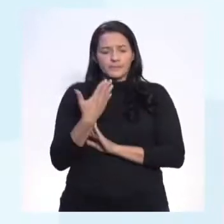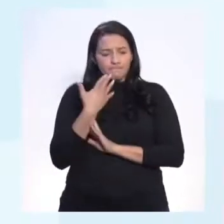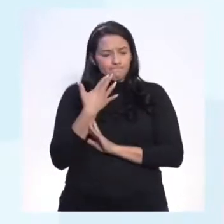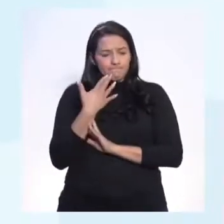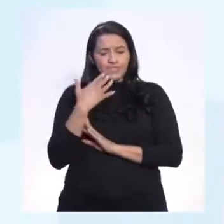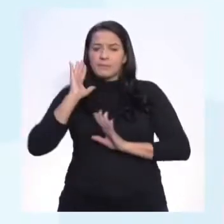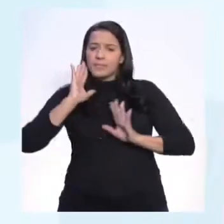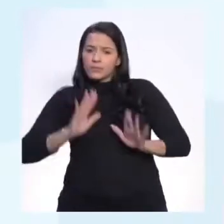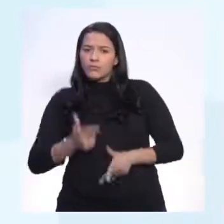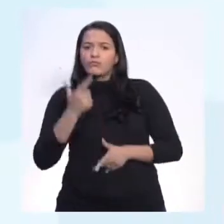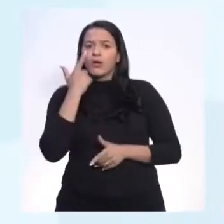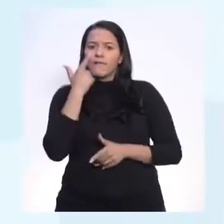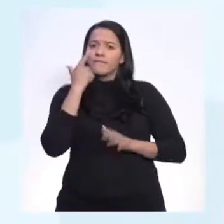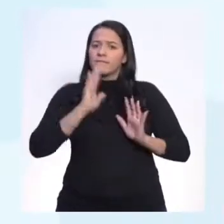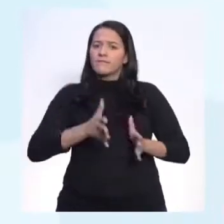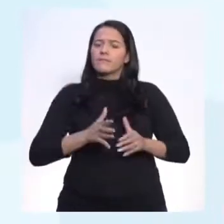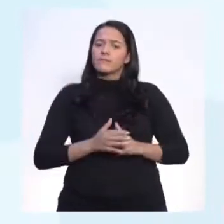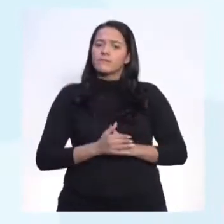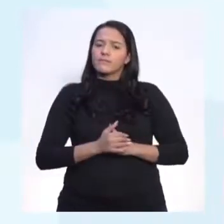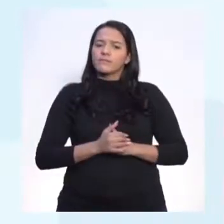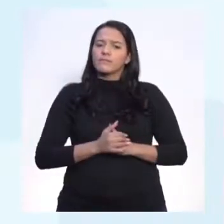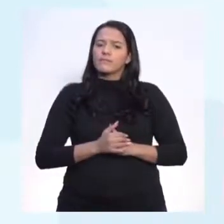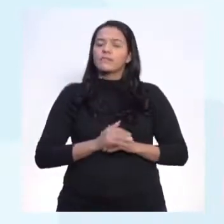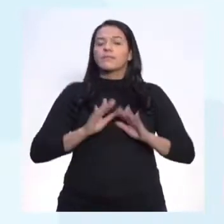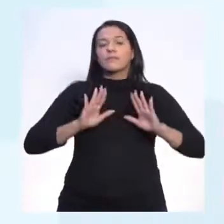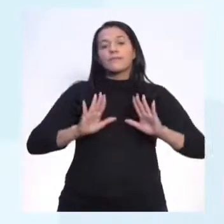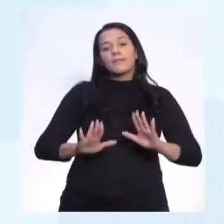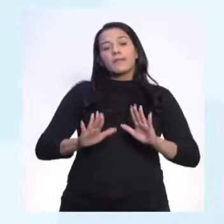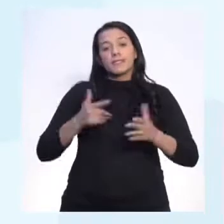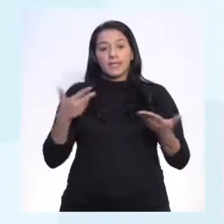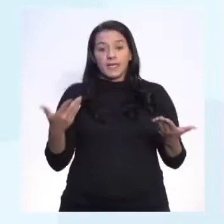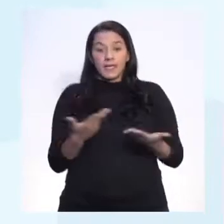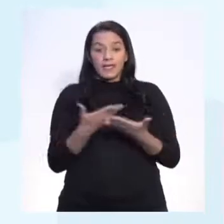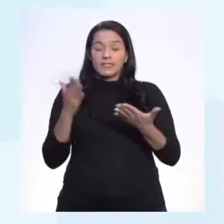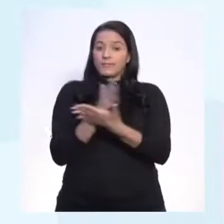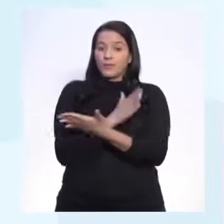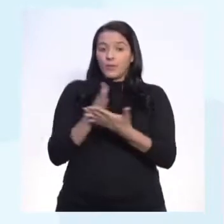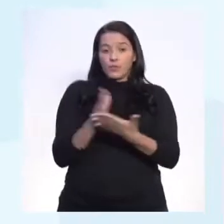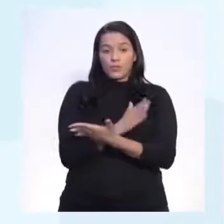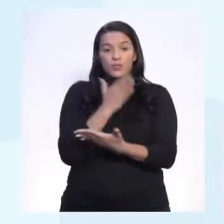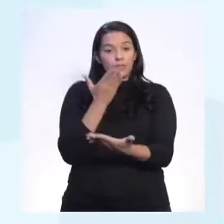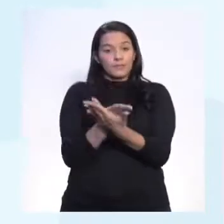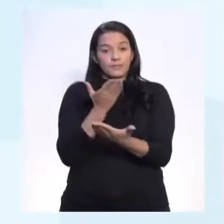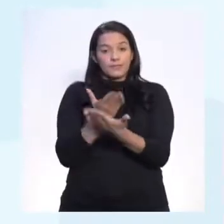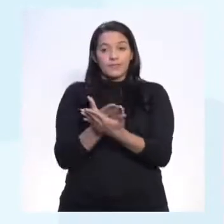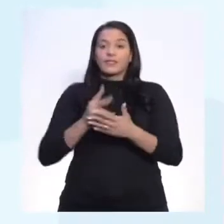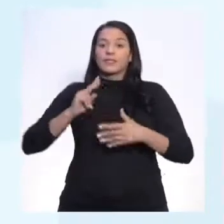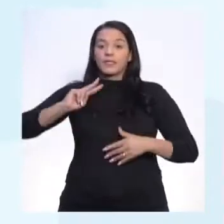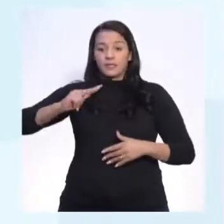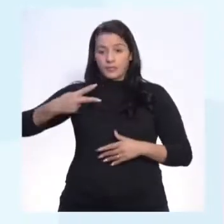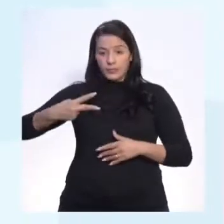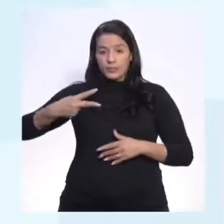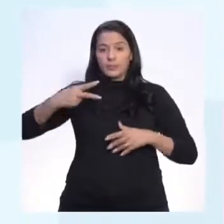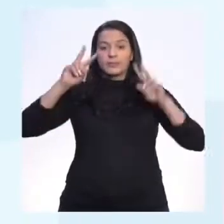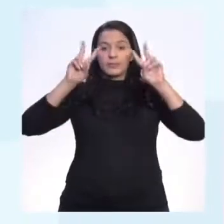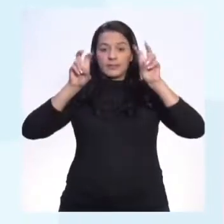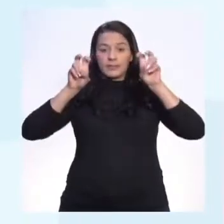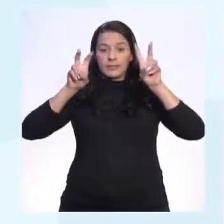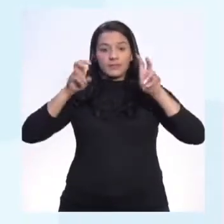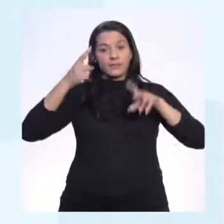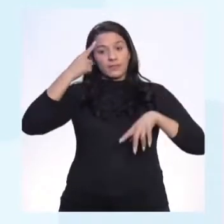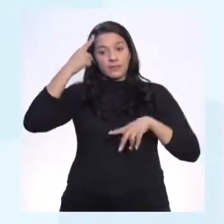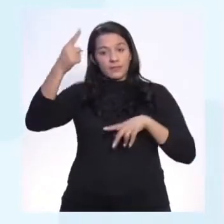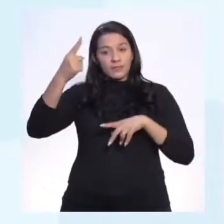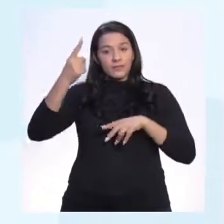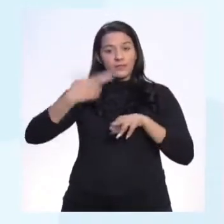já vi isso. Bom, nós fizemos algumas aulas sobre esses dois assuntos lá no